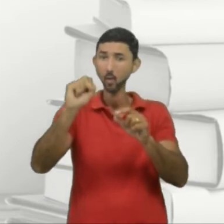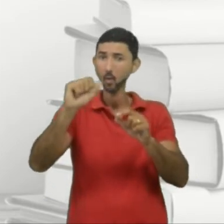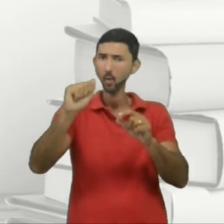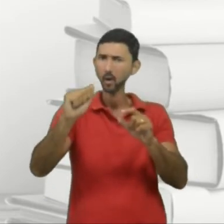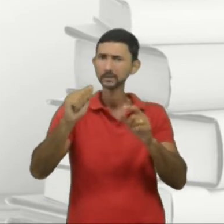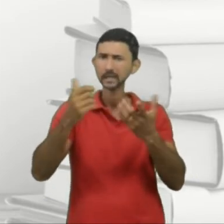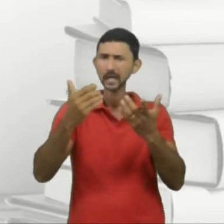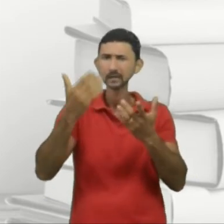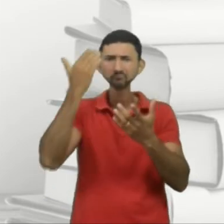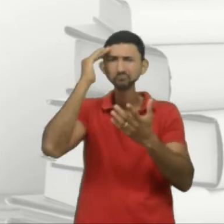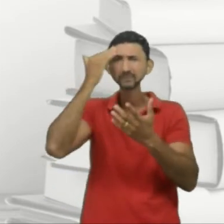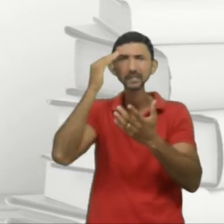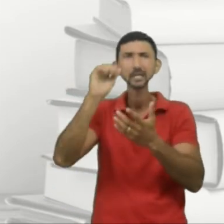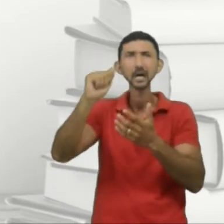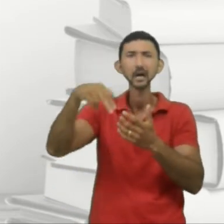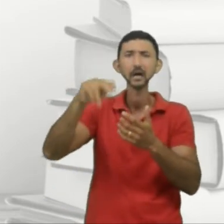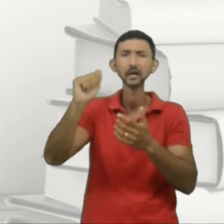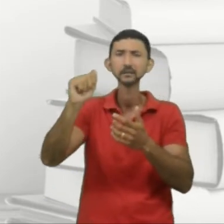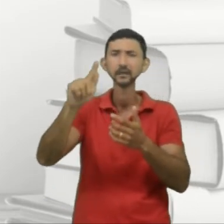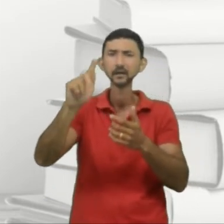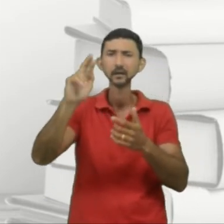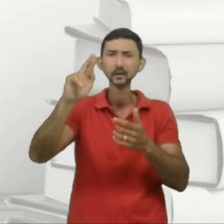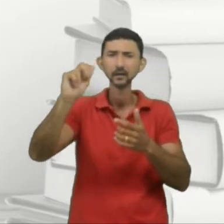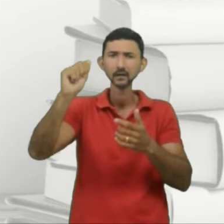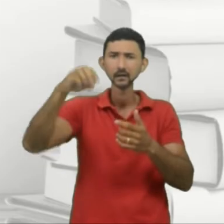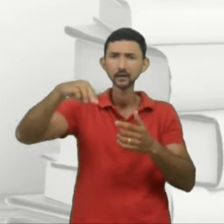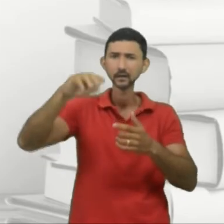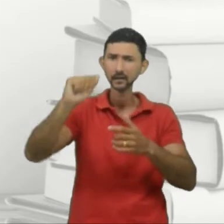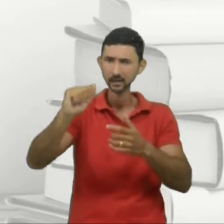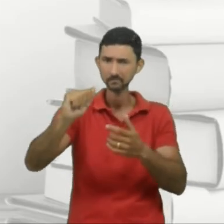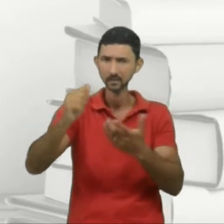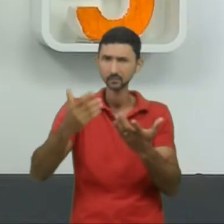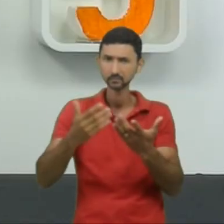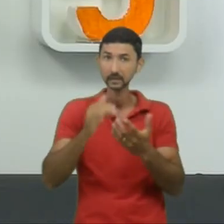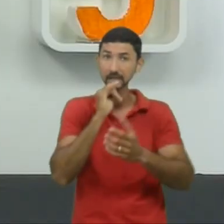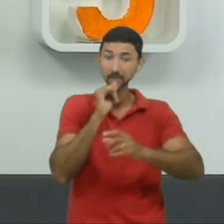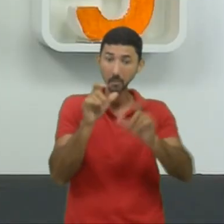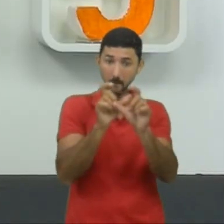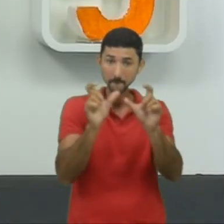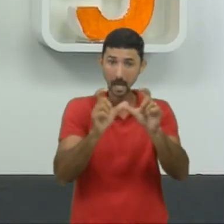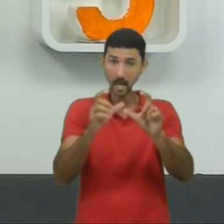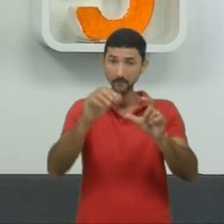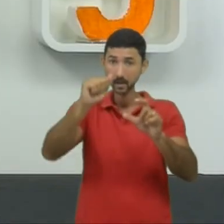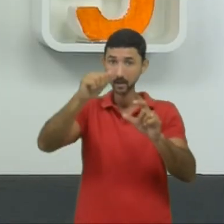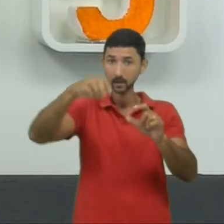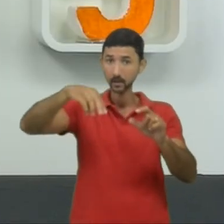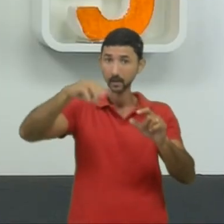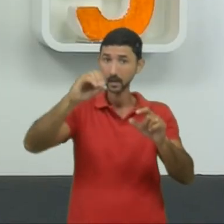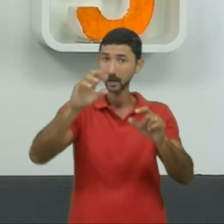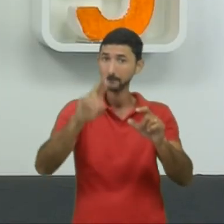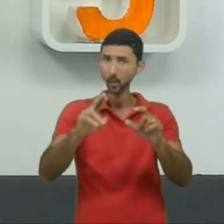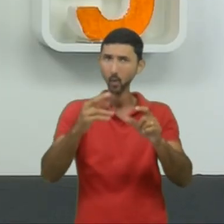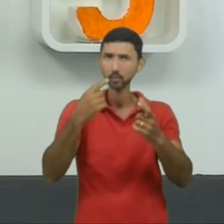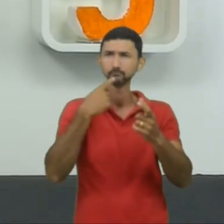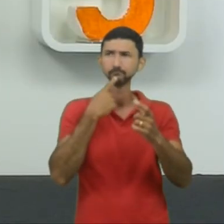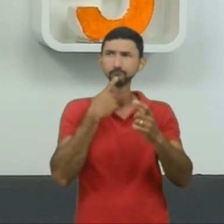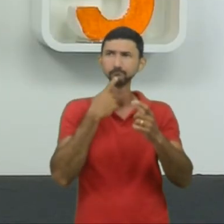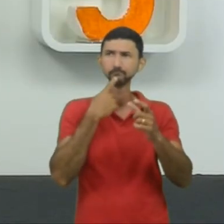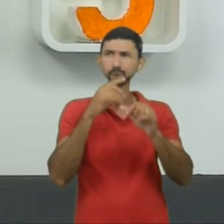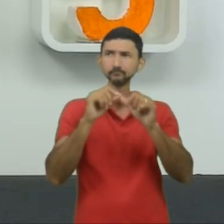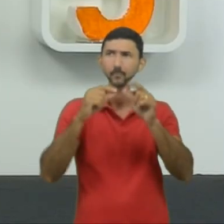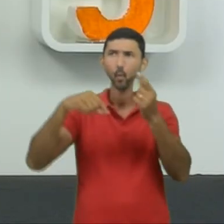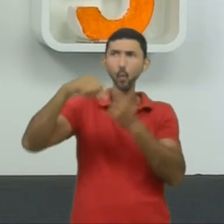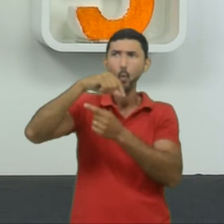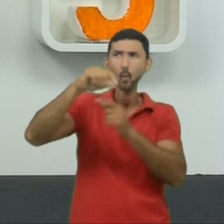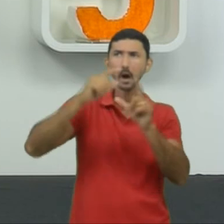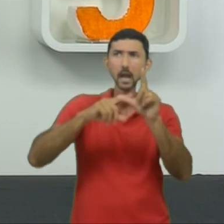assim? Eu não entendi o que é anagrama. Então vamos lá, a palavra amor, certo? Acompanhe aqui comigo intuitivamente. Se você trocar de letra,